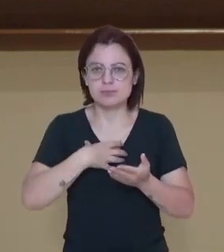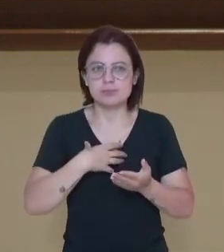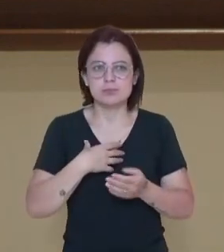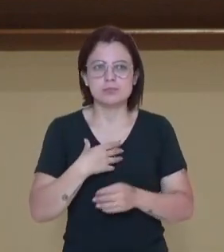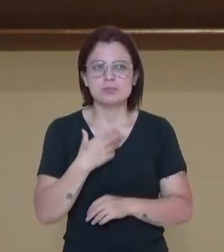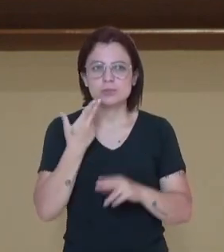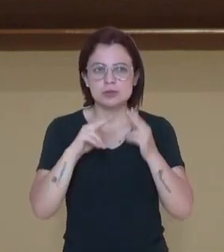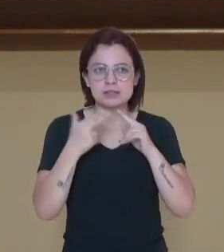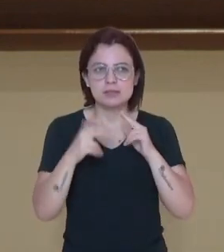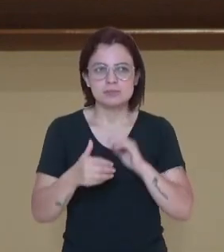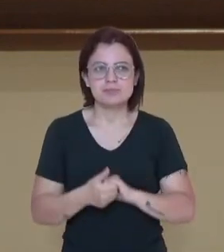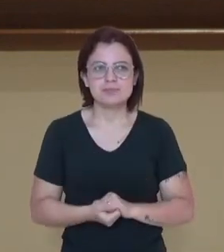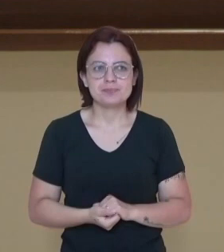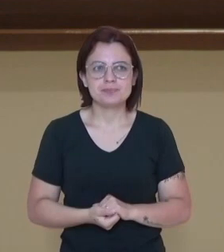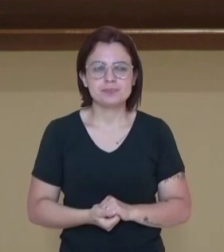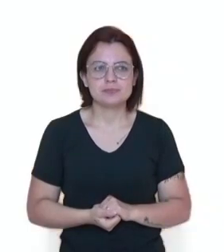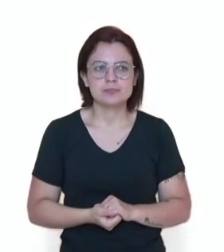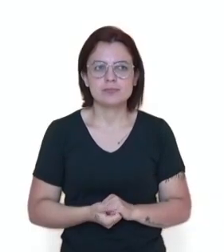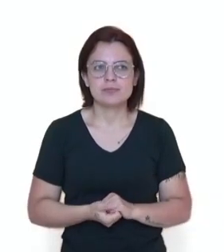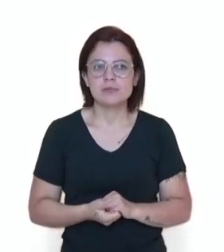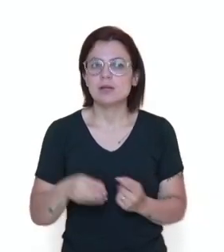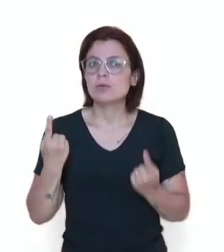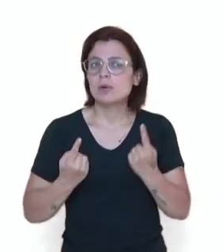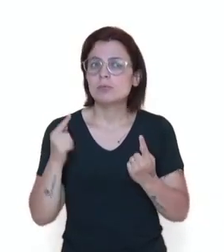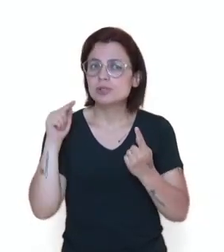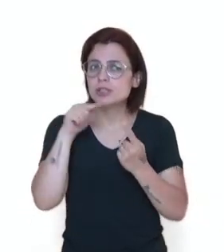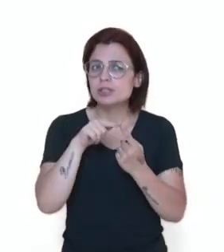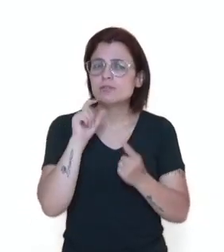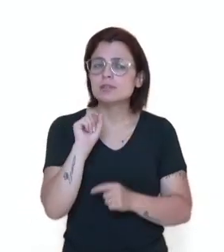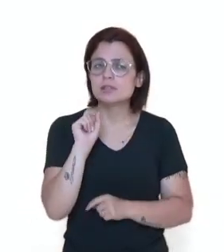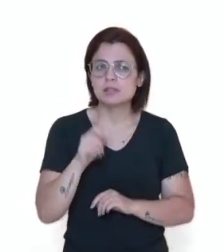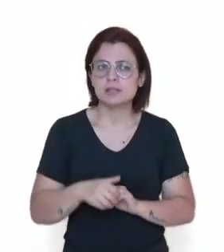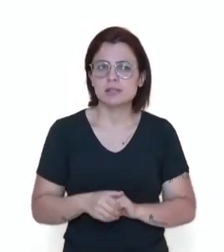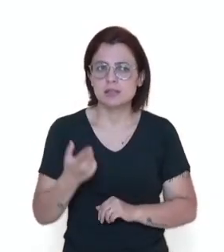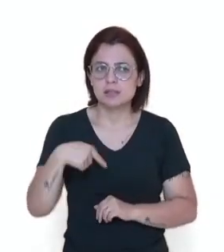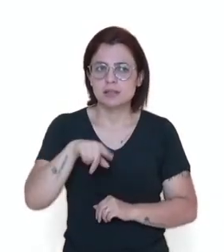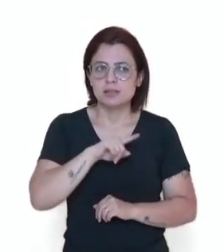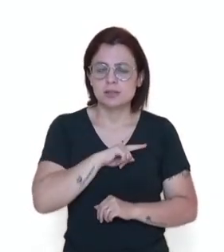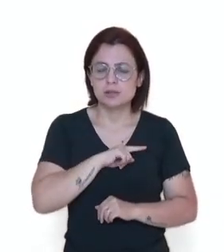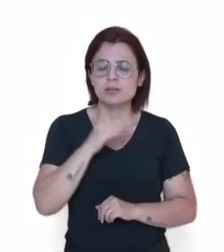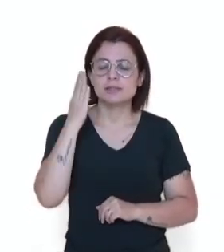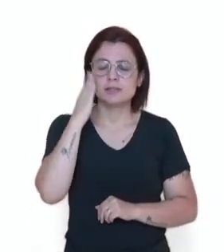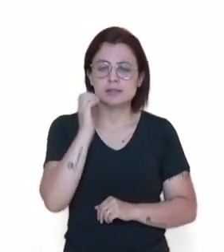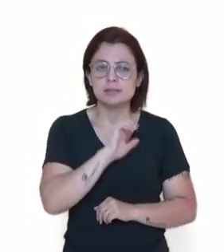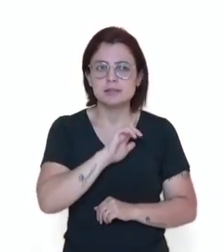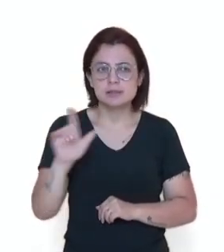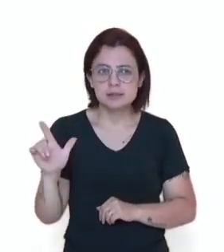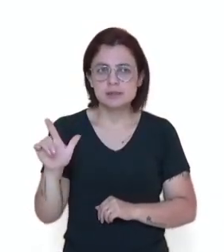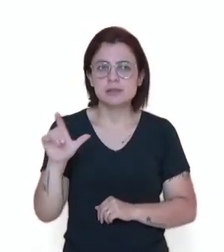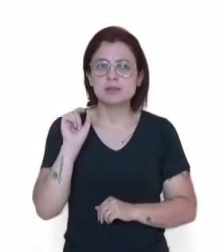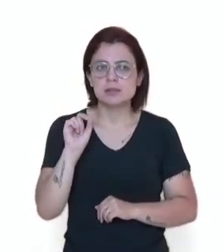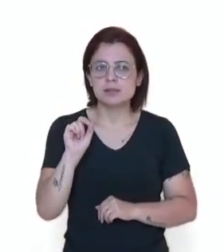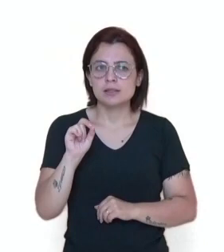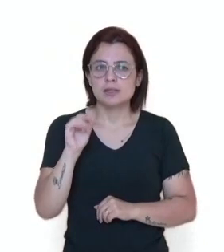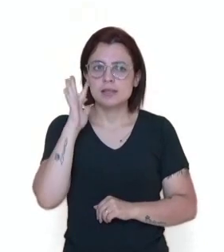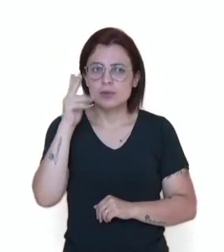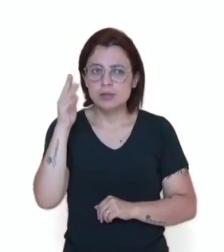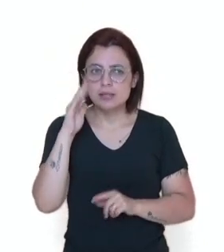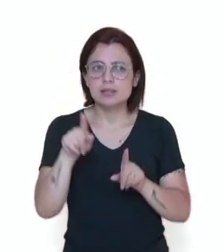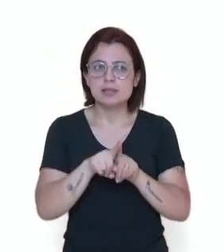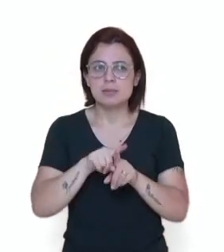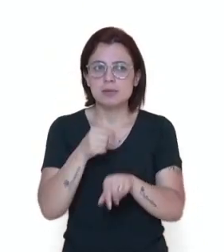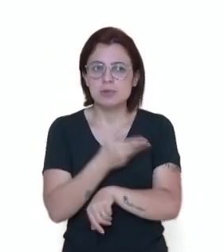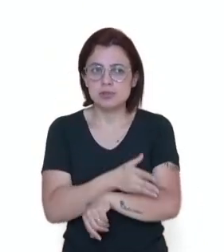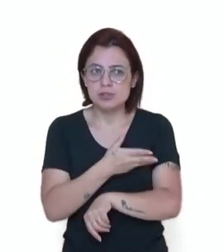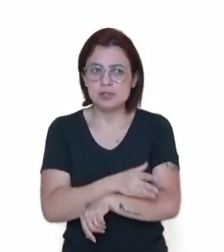música. Como objetivo, nós iremos compreender e vivenciar saberes teóricos e práticos no